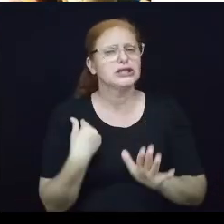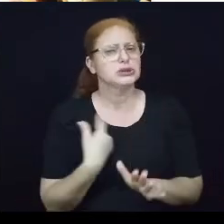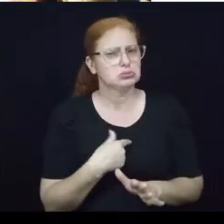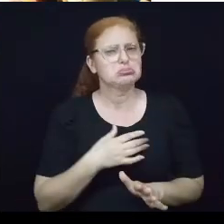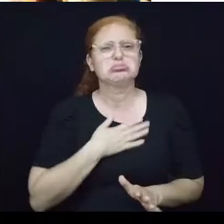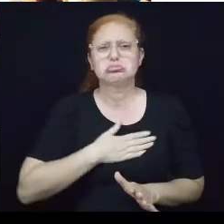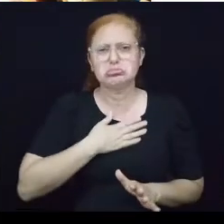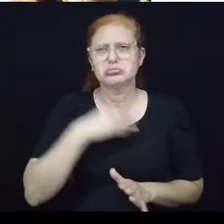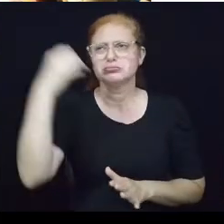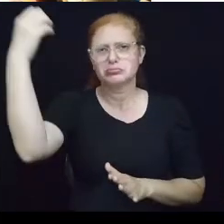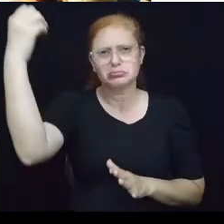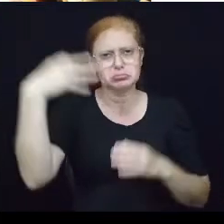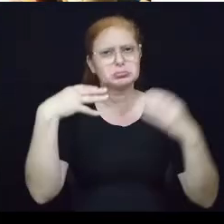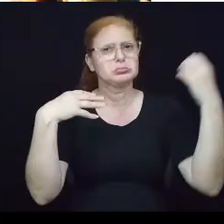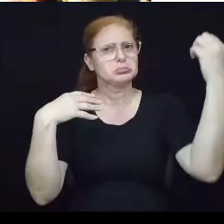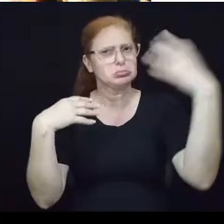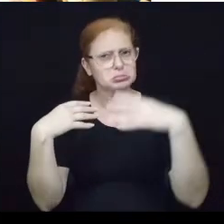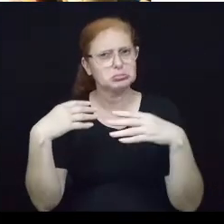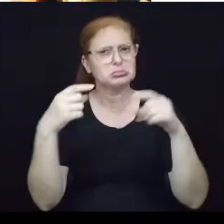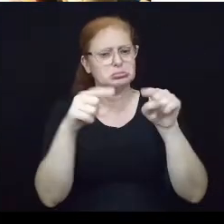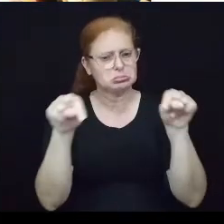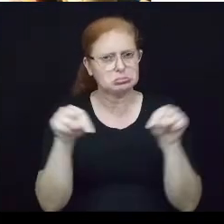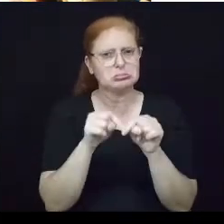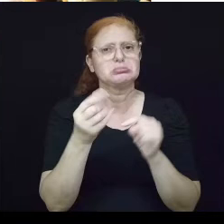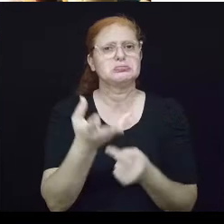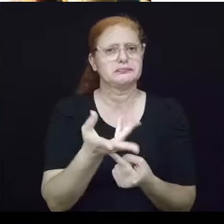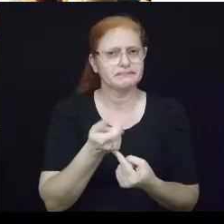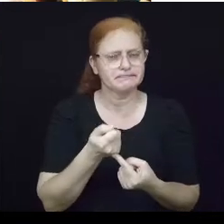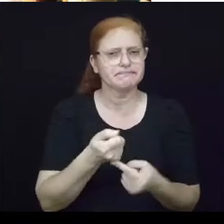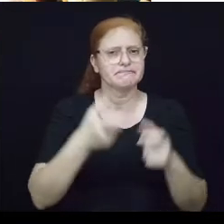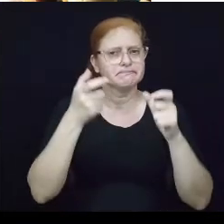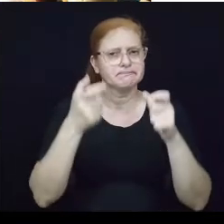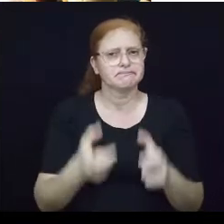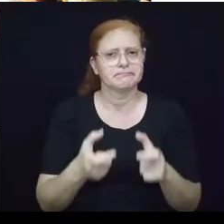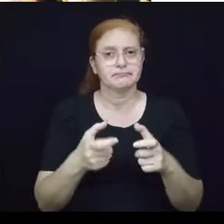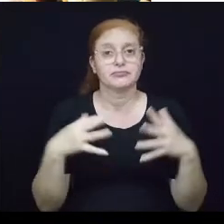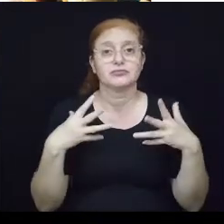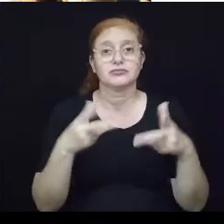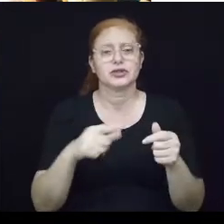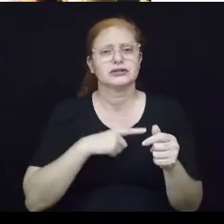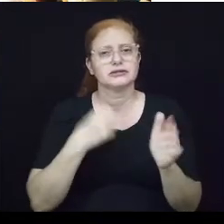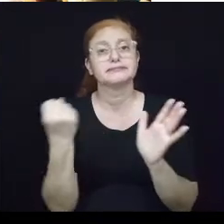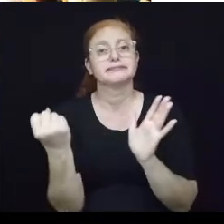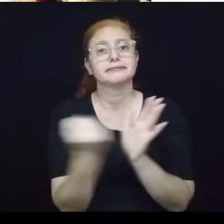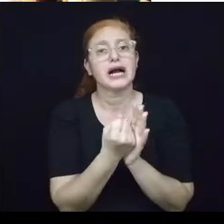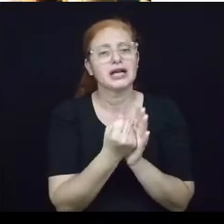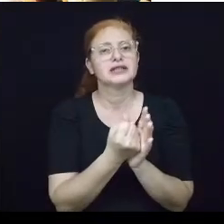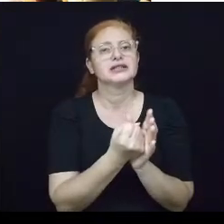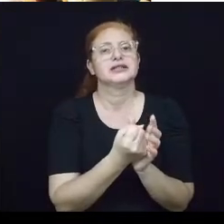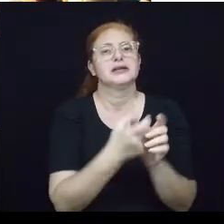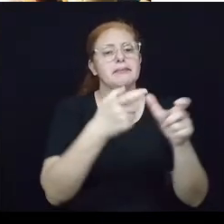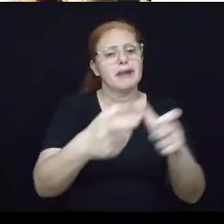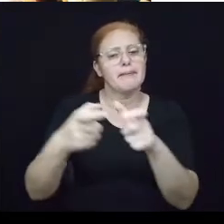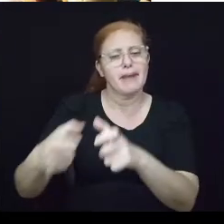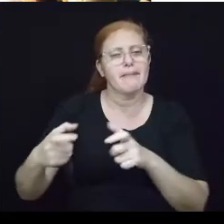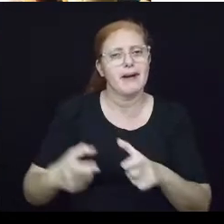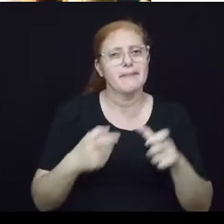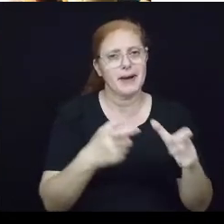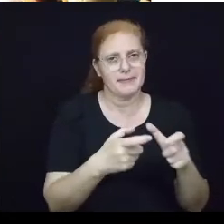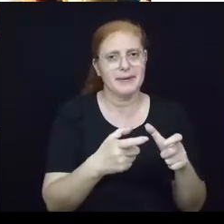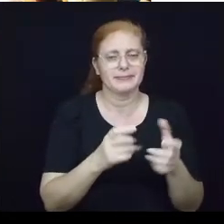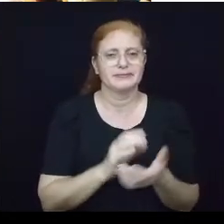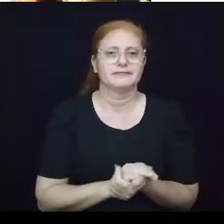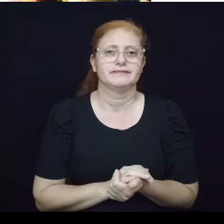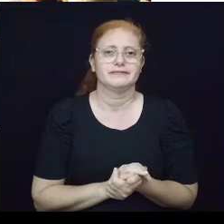muito da iluminação dessas luminárias, né? Então o espaço fica todo marcado por esses nichos, né? Ou